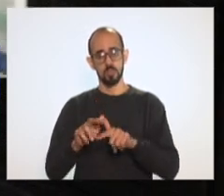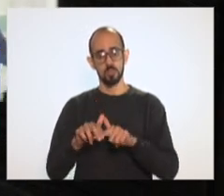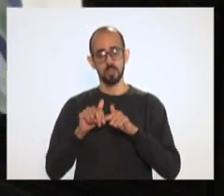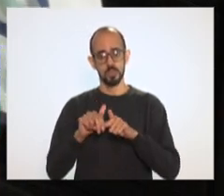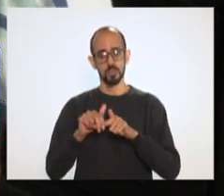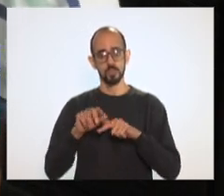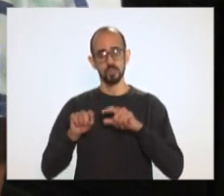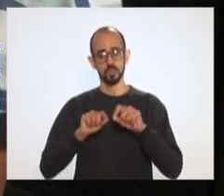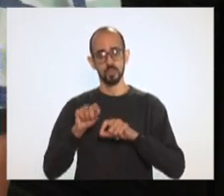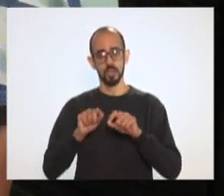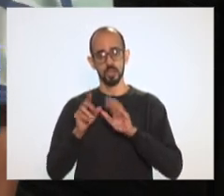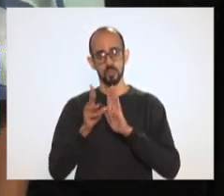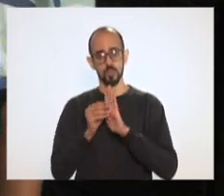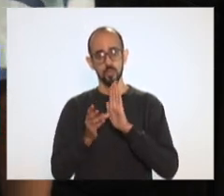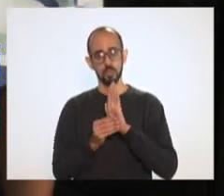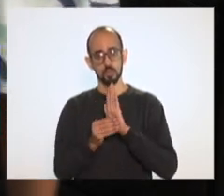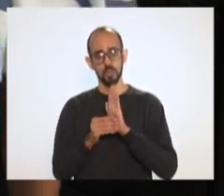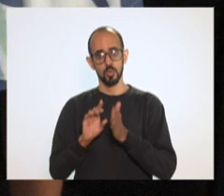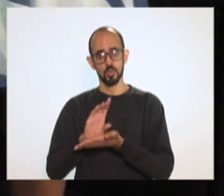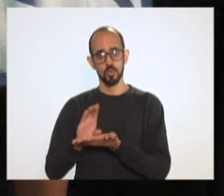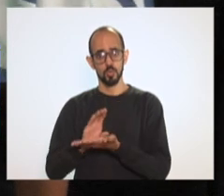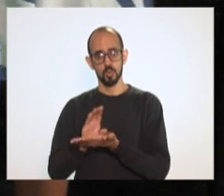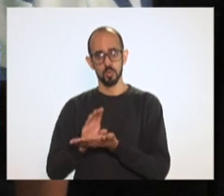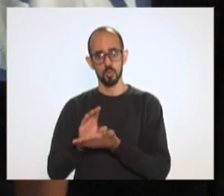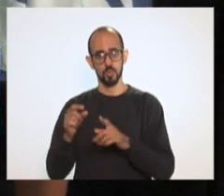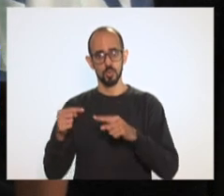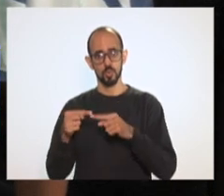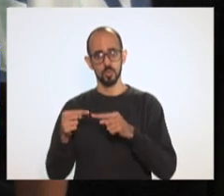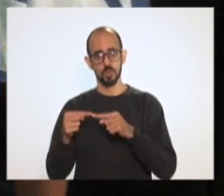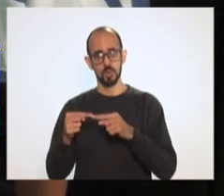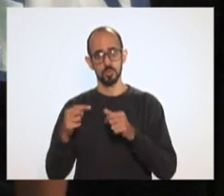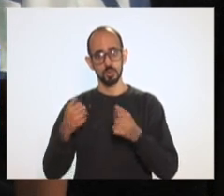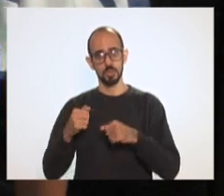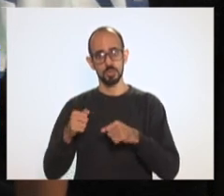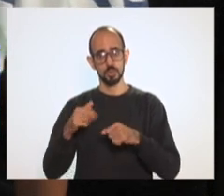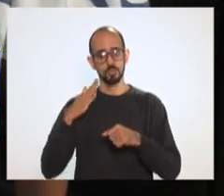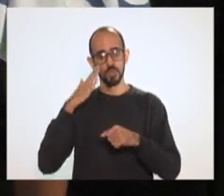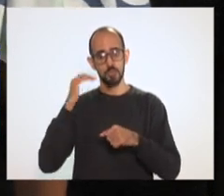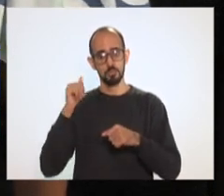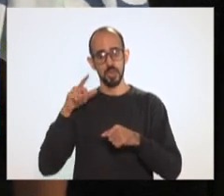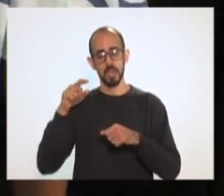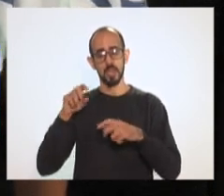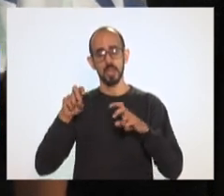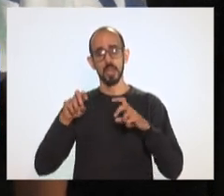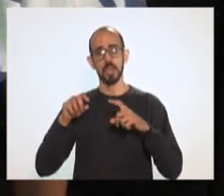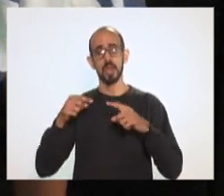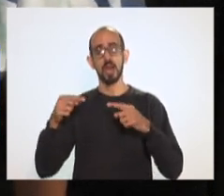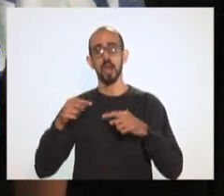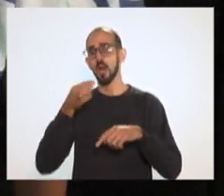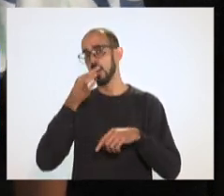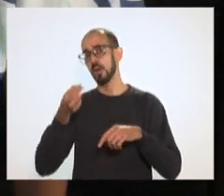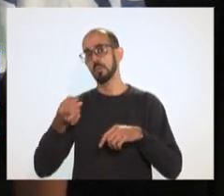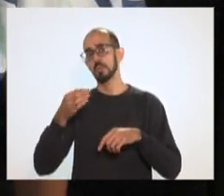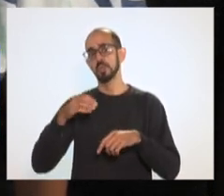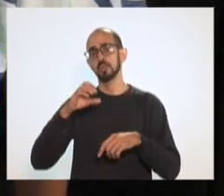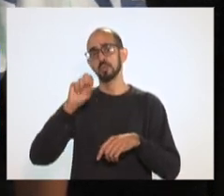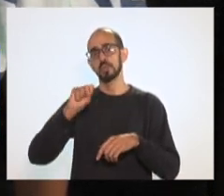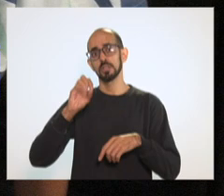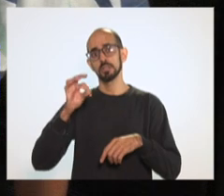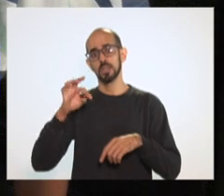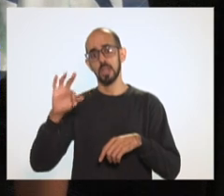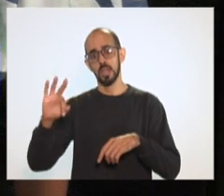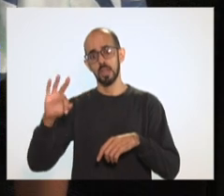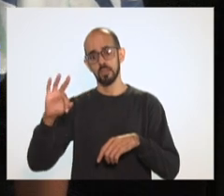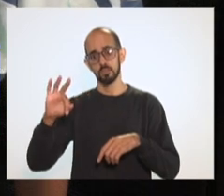constitucional a gente precisa recorrer ao Supremo Tribunal Federal então a gente já perdeu no TJ já teve